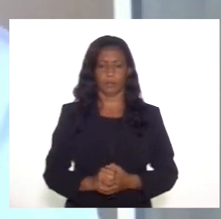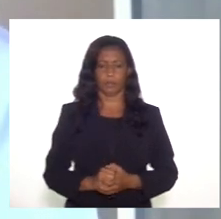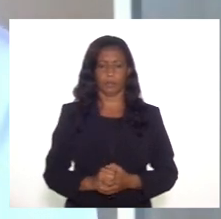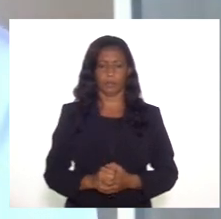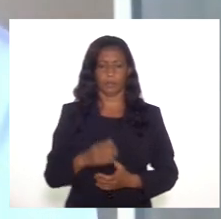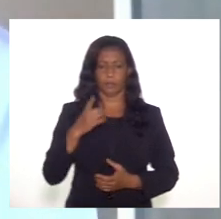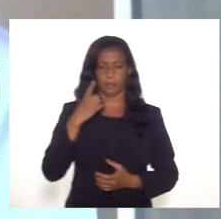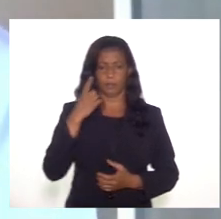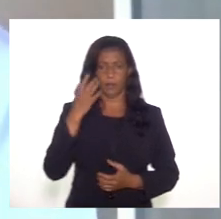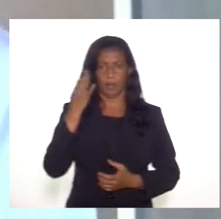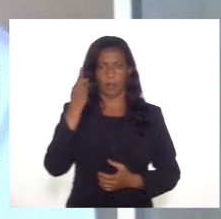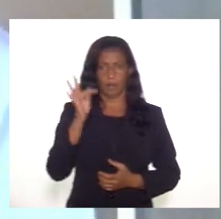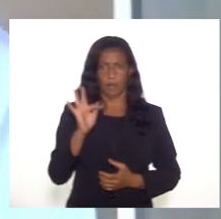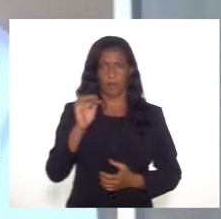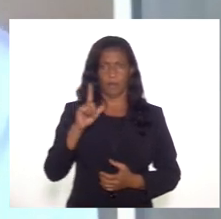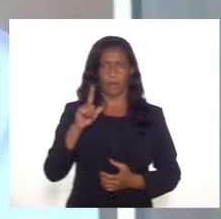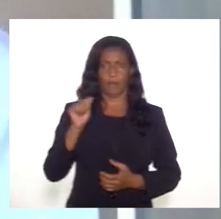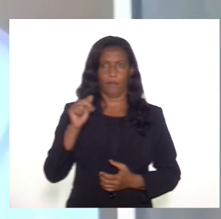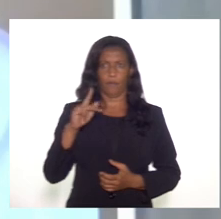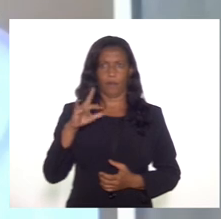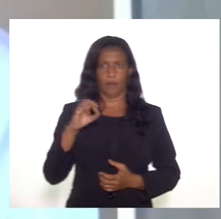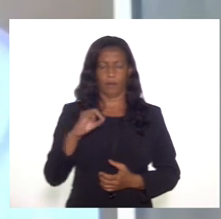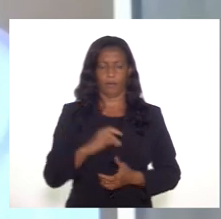deputado Flávio Serafim,